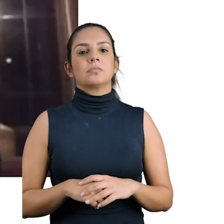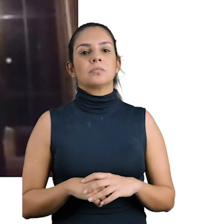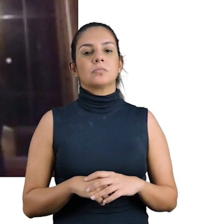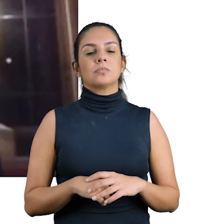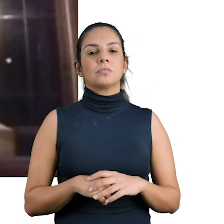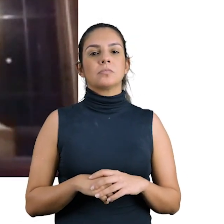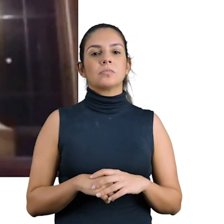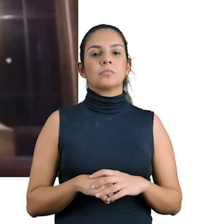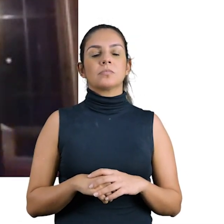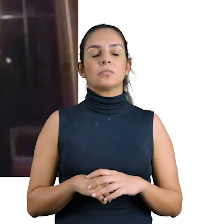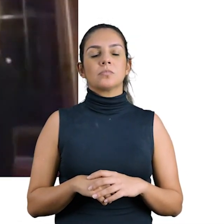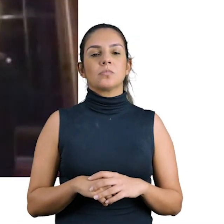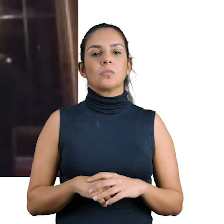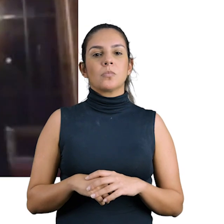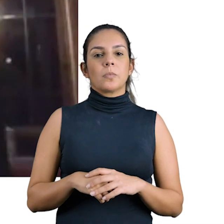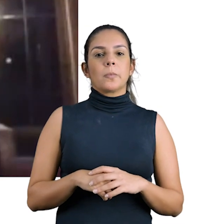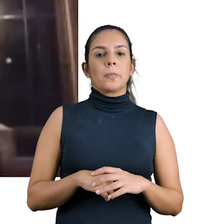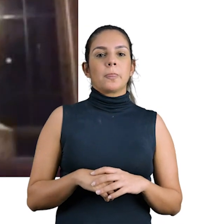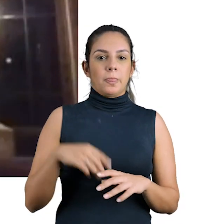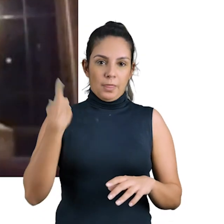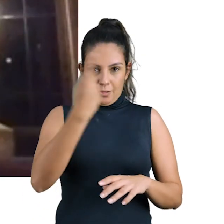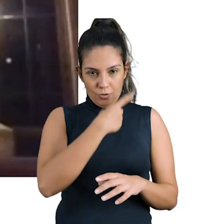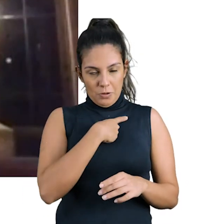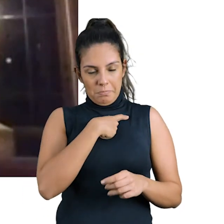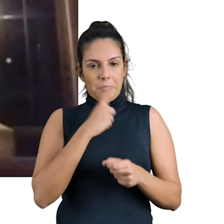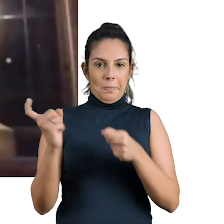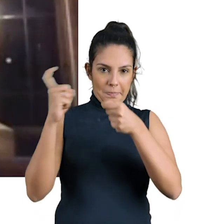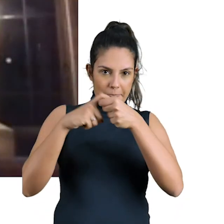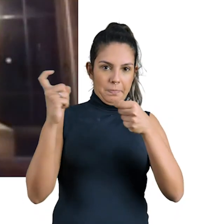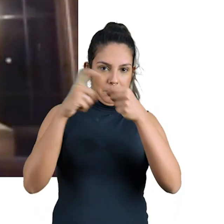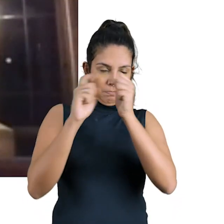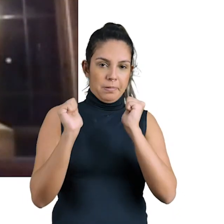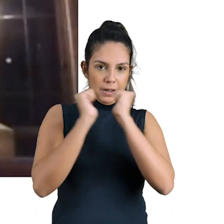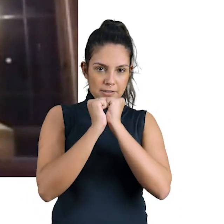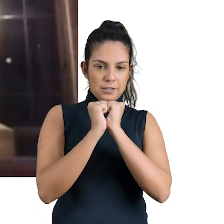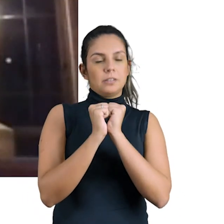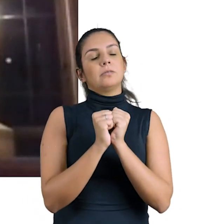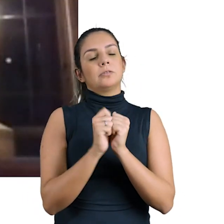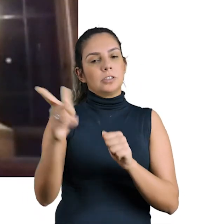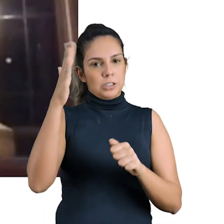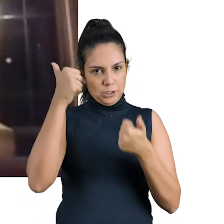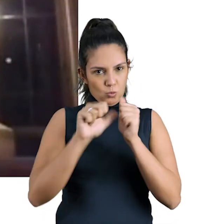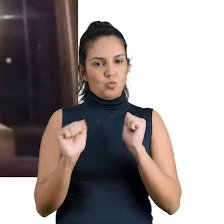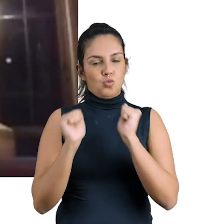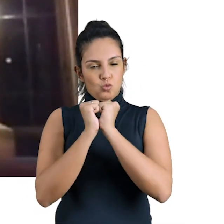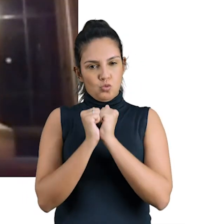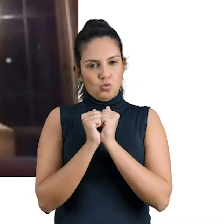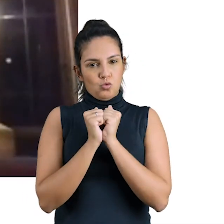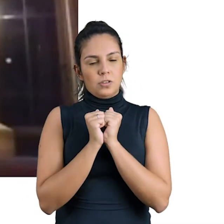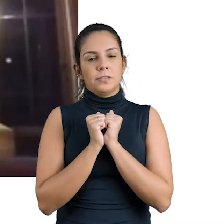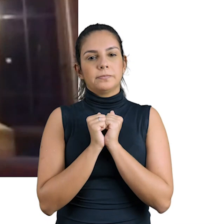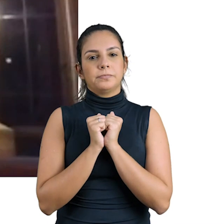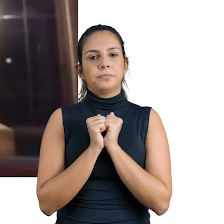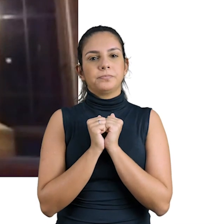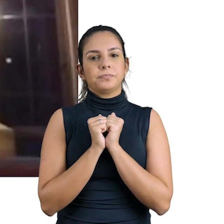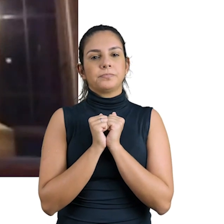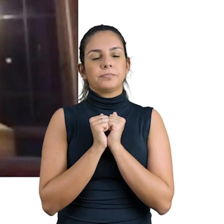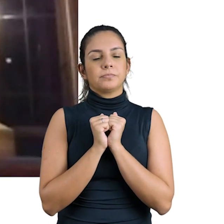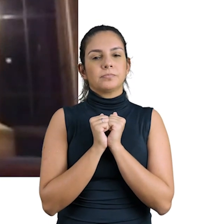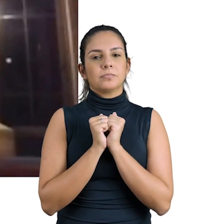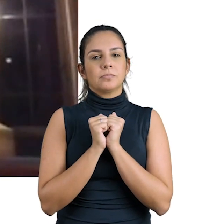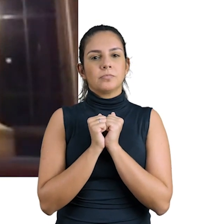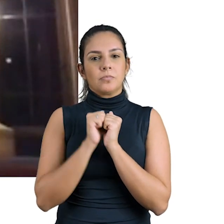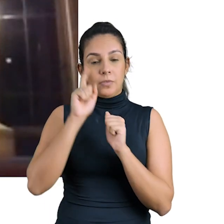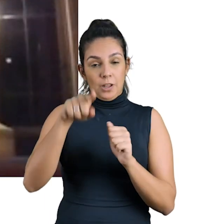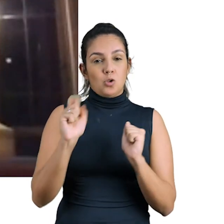que vão, na verdade, contratamos, mas eles são nossos parceiros, né, porque nós sabemos que eles estão juntos por conta da missão, por